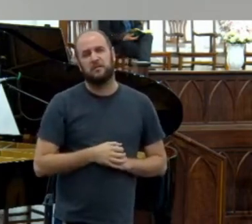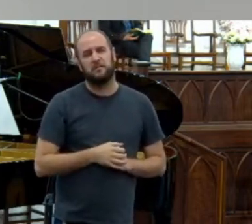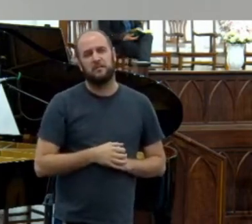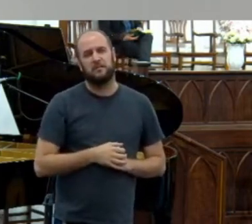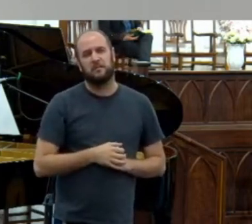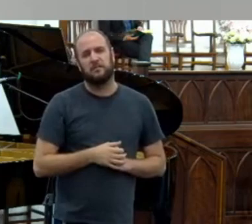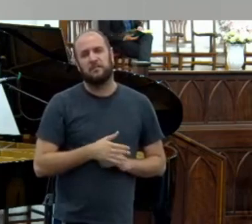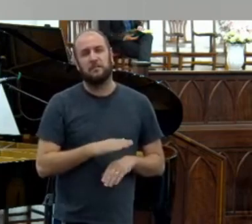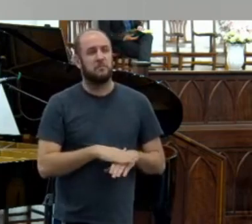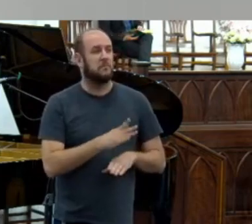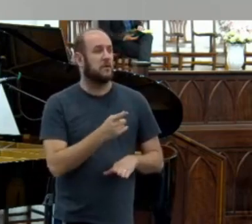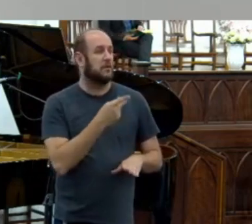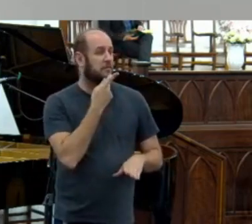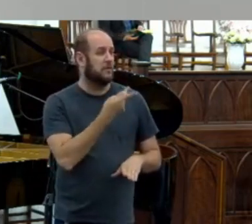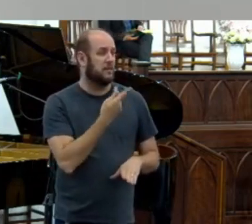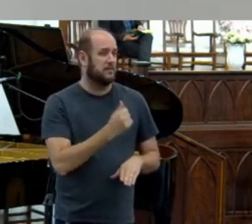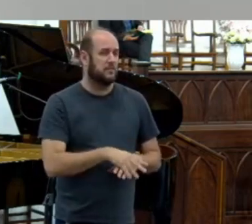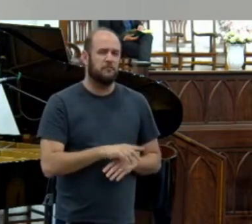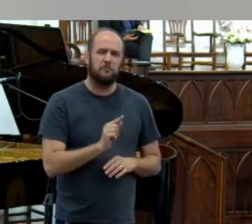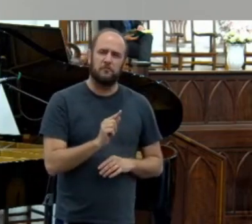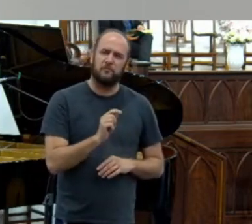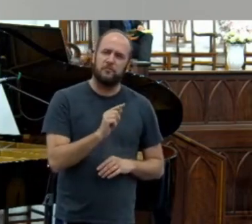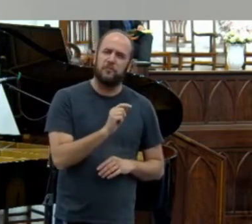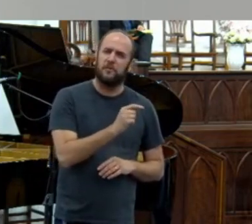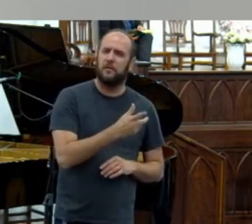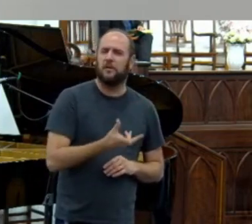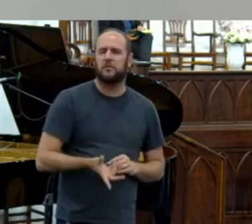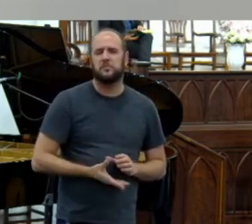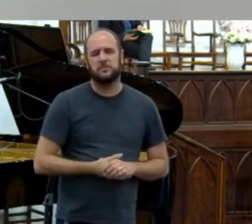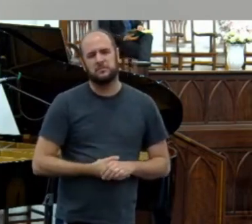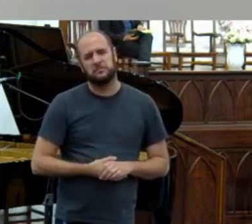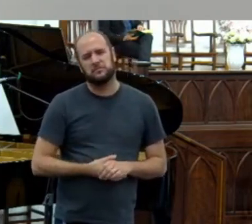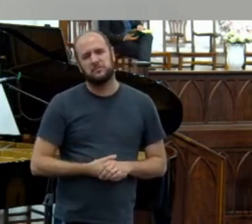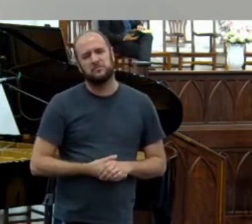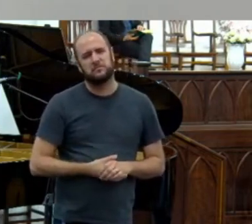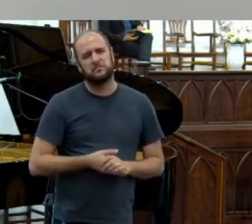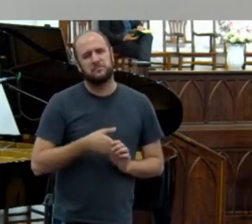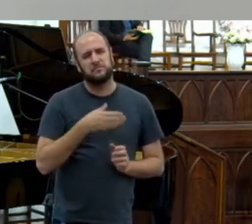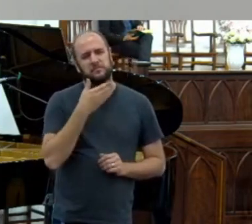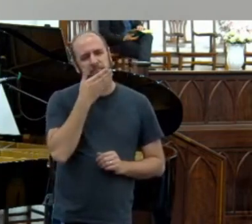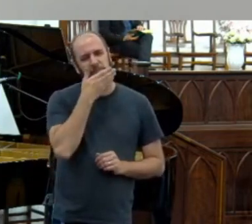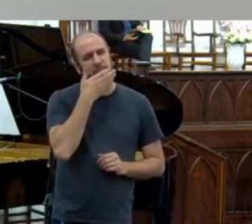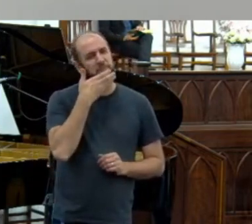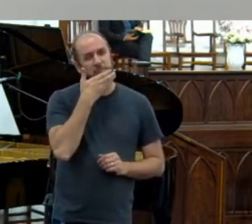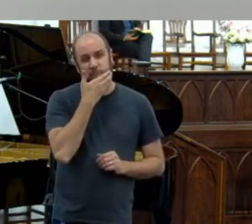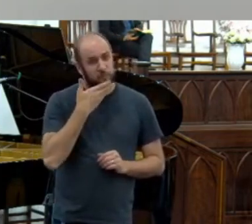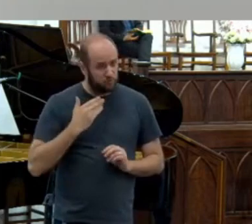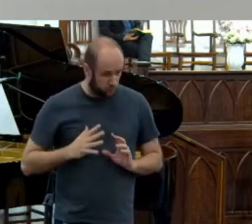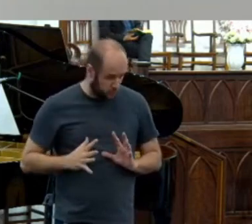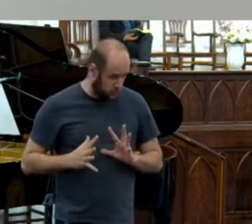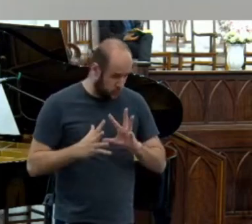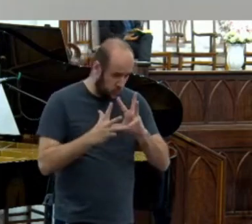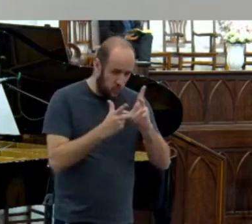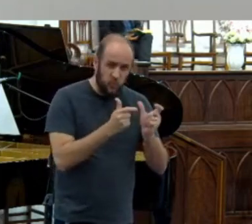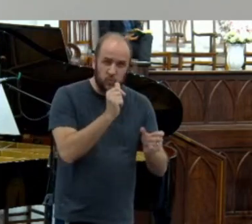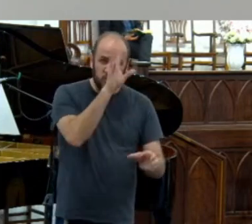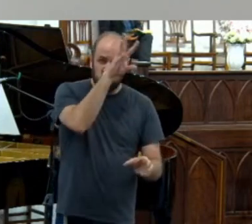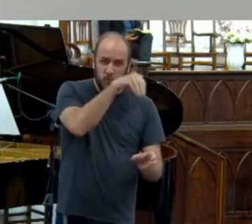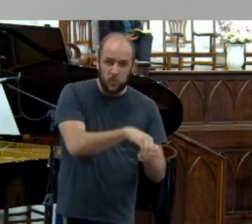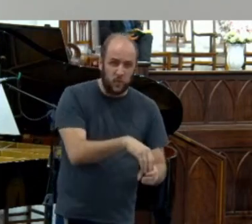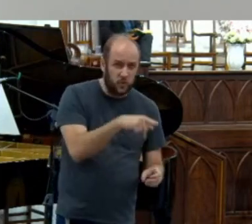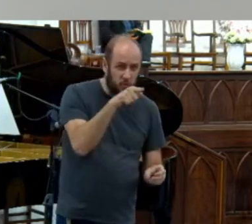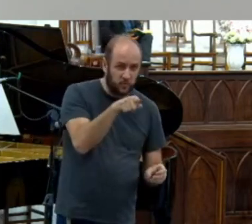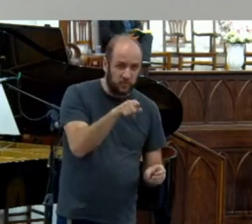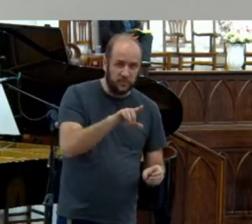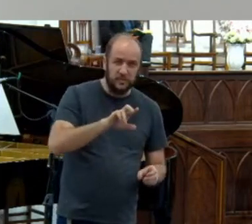Perverso, o que mais? Verme. Tudo isso cabe em você, nada disso cabe